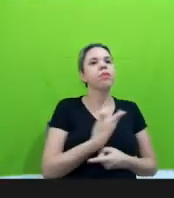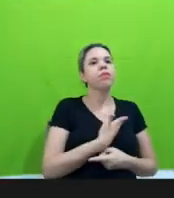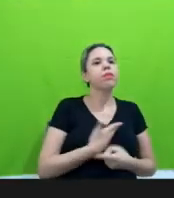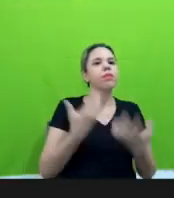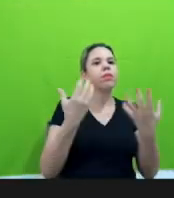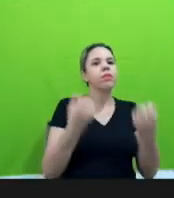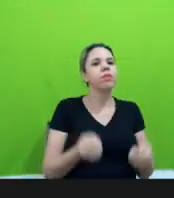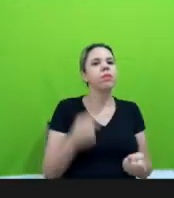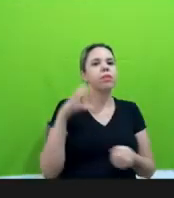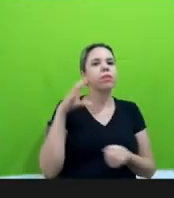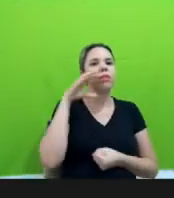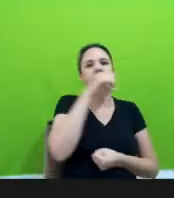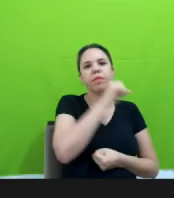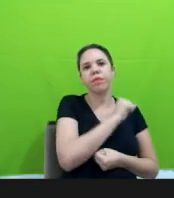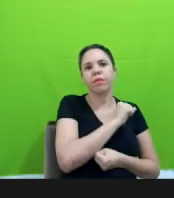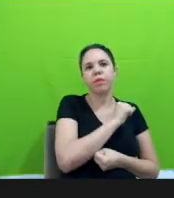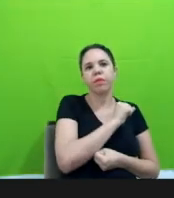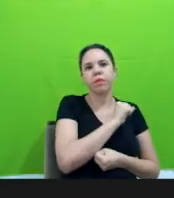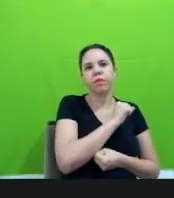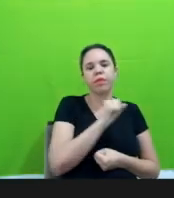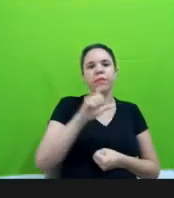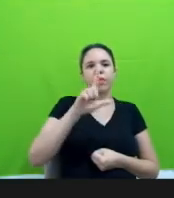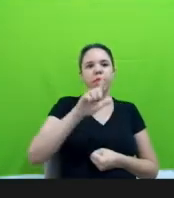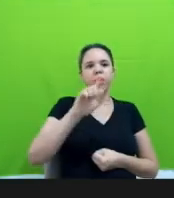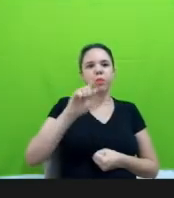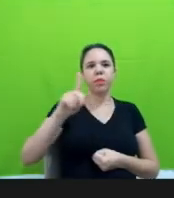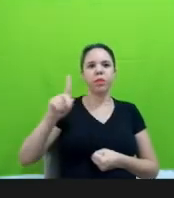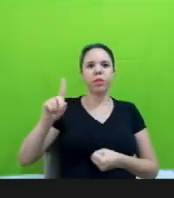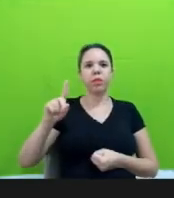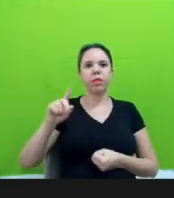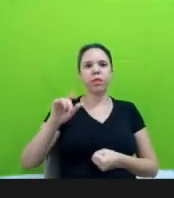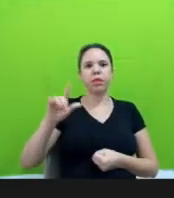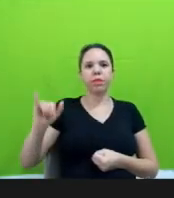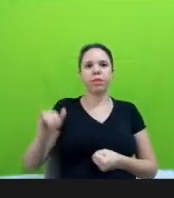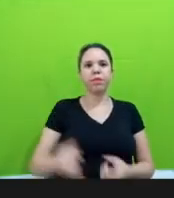mais rapidamente à LGPD do que à LAI?